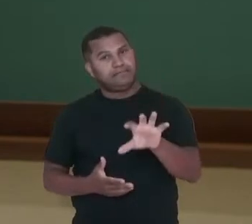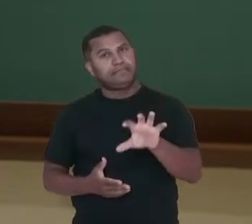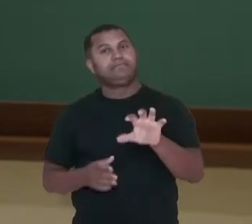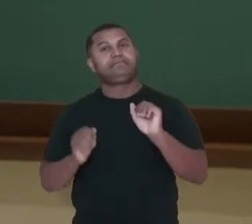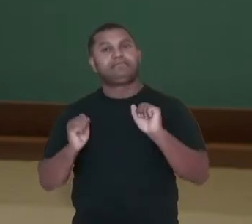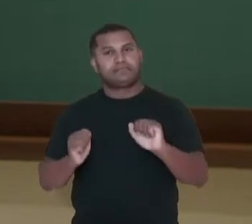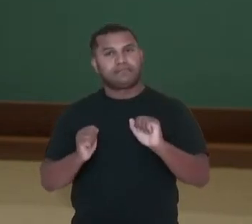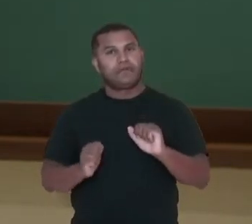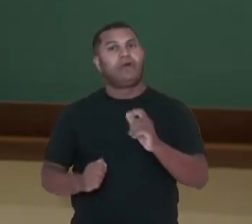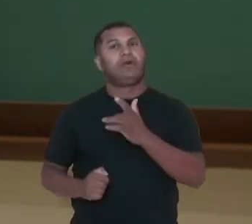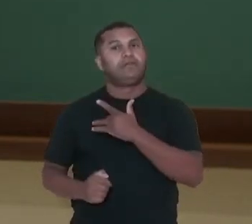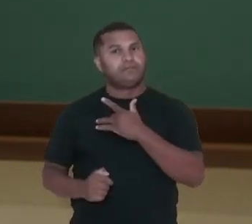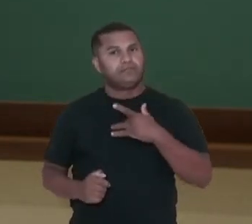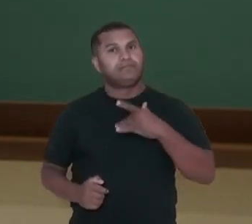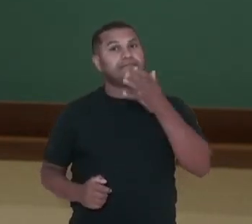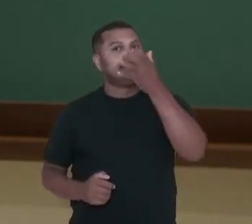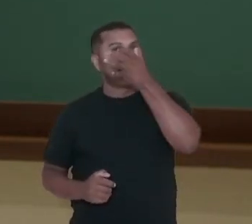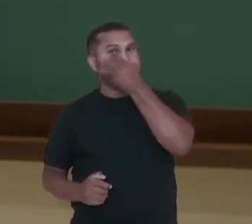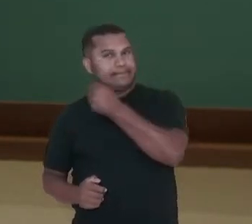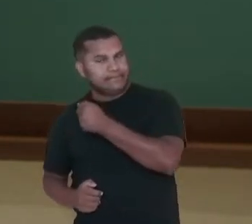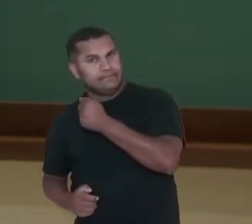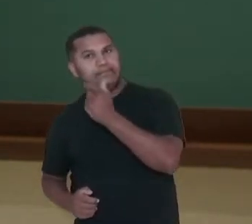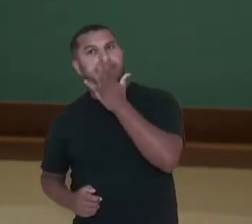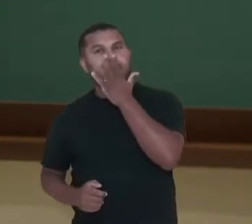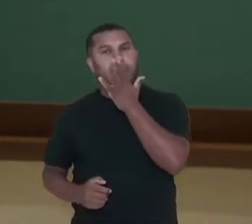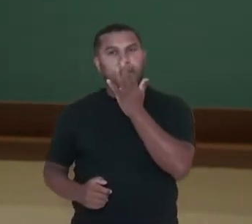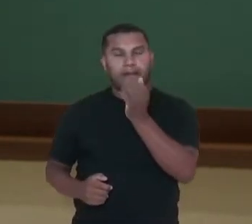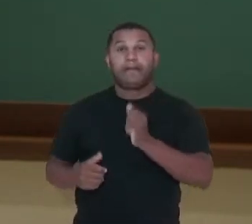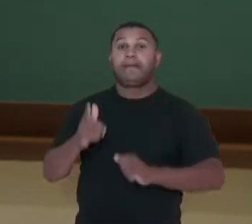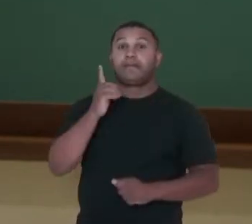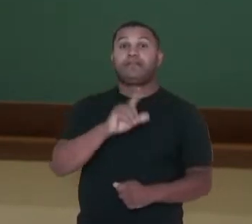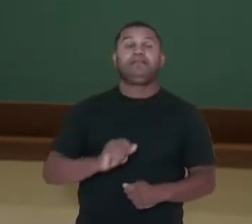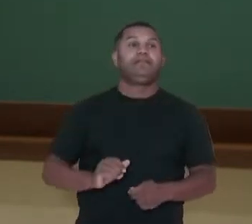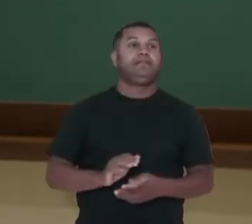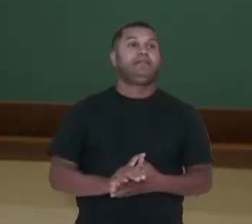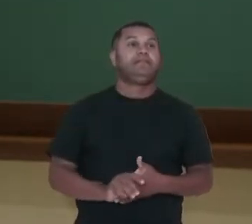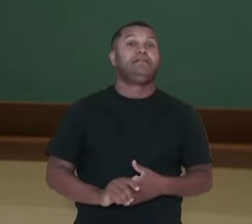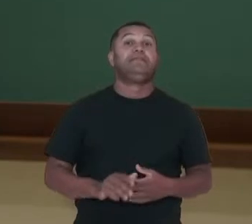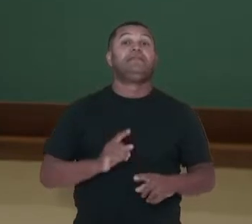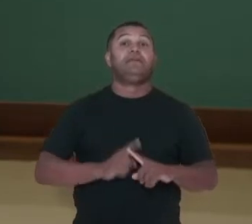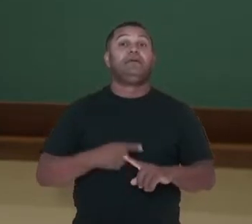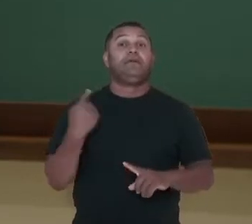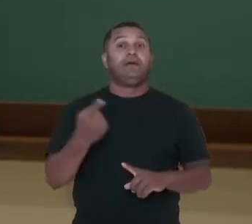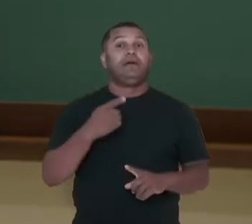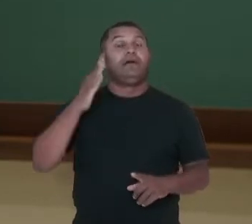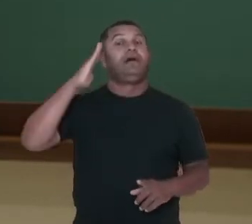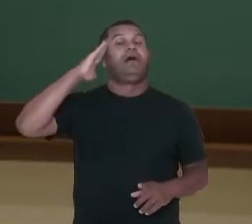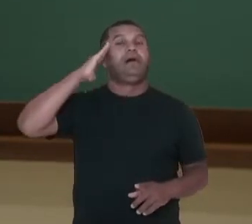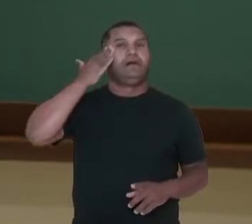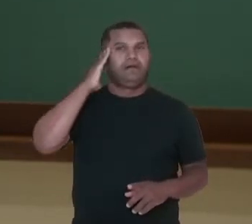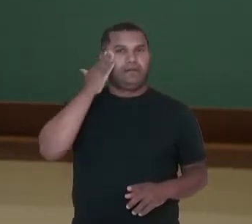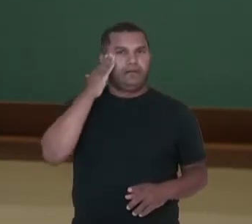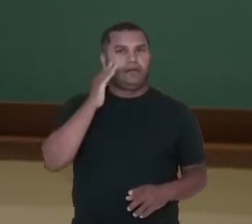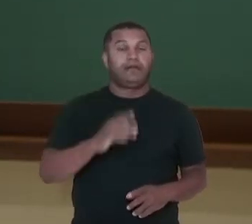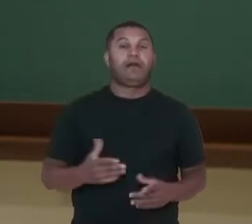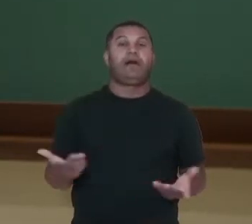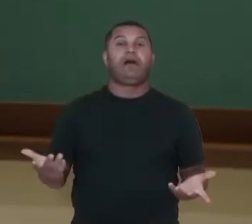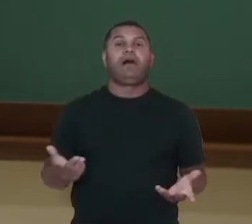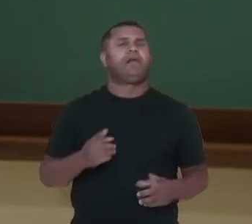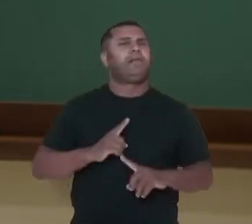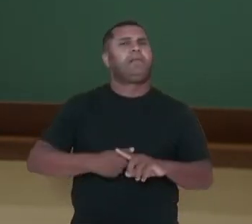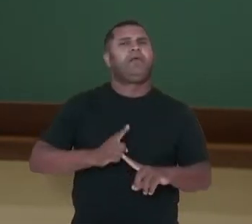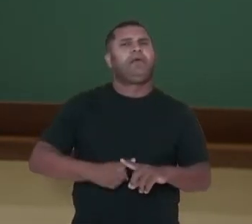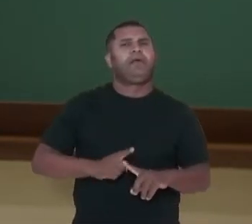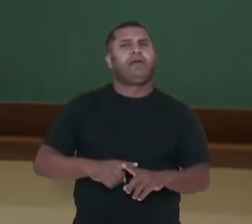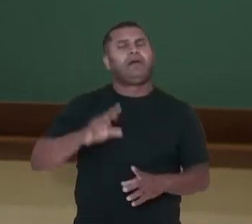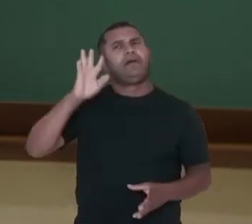pode salvar vida. Concorda comigo? Bom, então nós estamos já de acordo com esta afirmação. Por que você acha? Eu